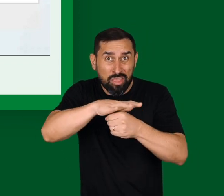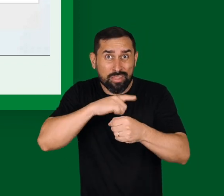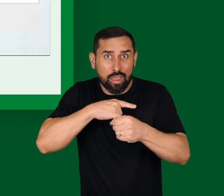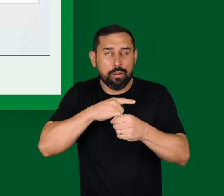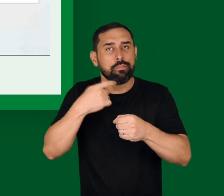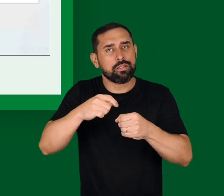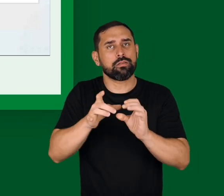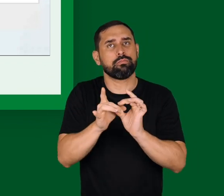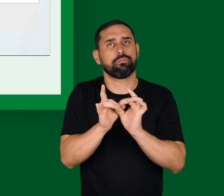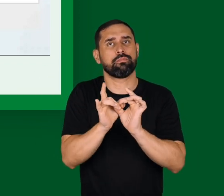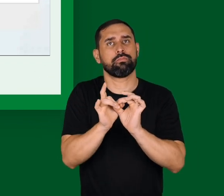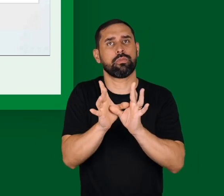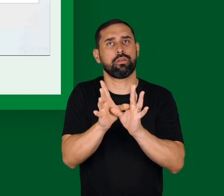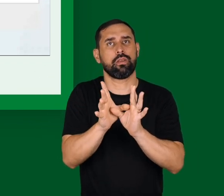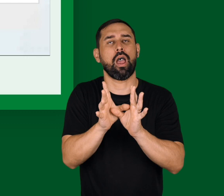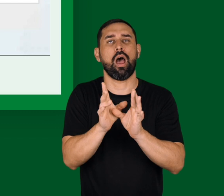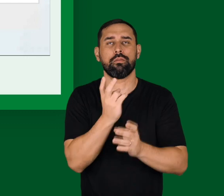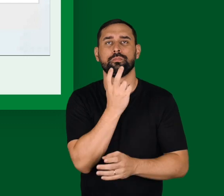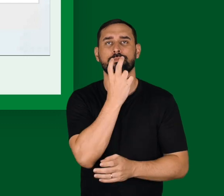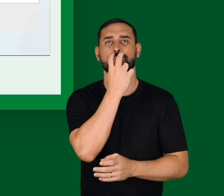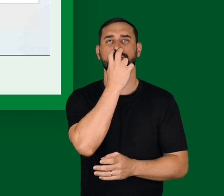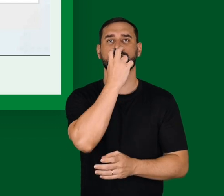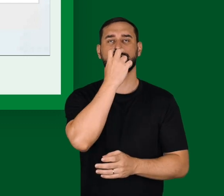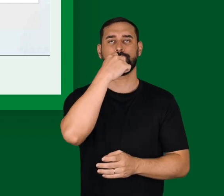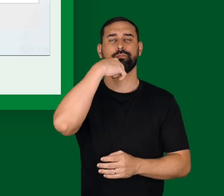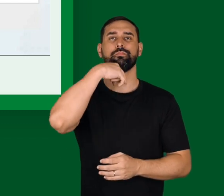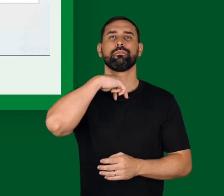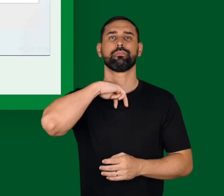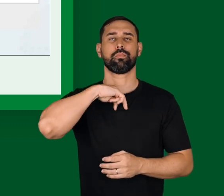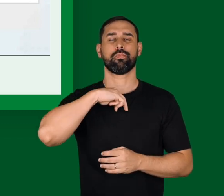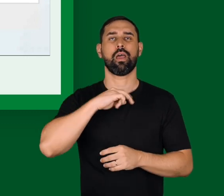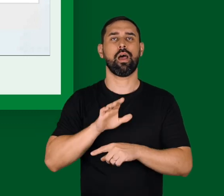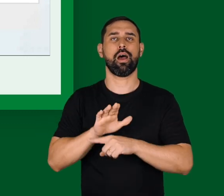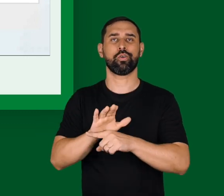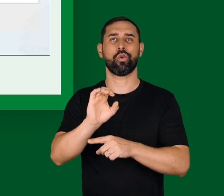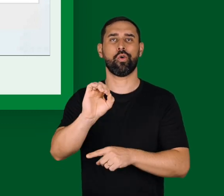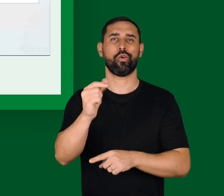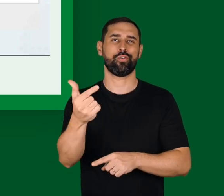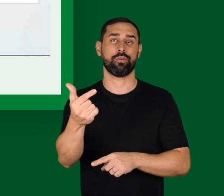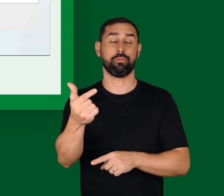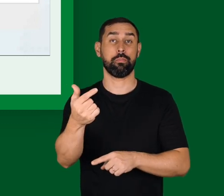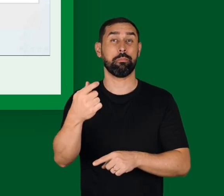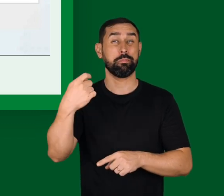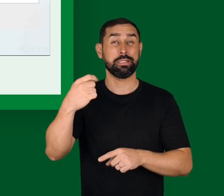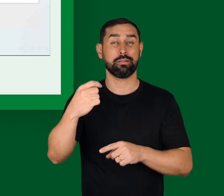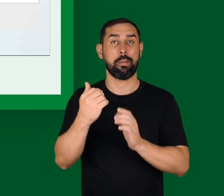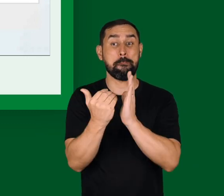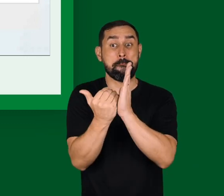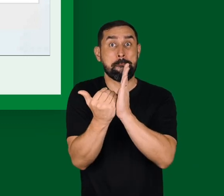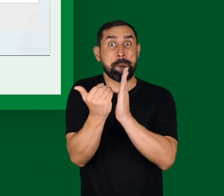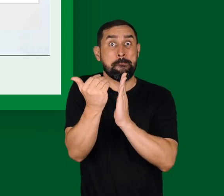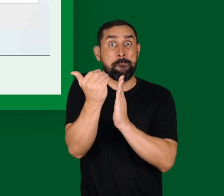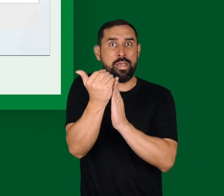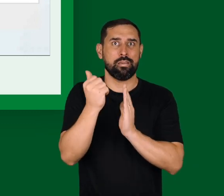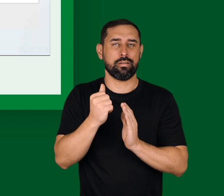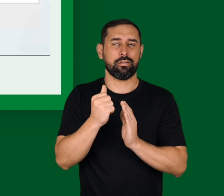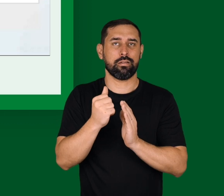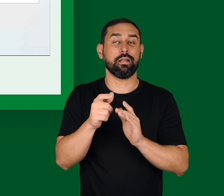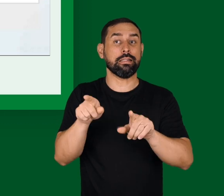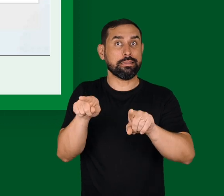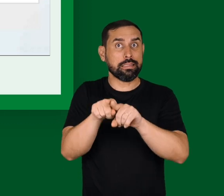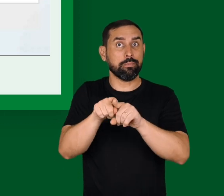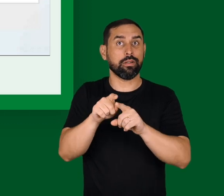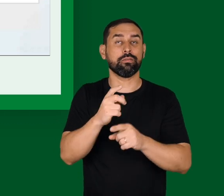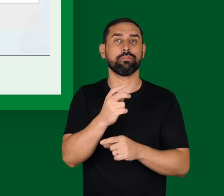tem uma via aérea obstruída. Tá? Então, é importante oferecer o oxigênio na maior concentração possível,